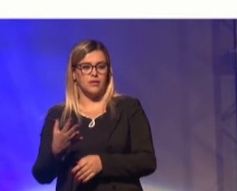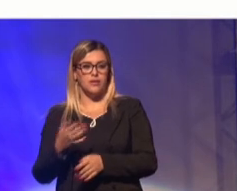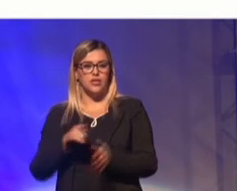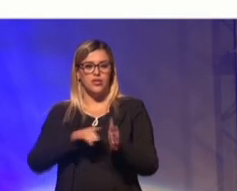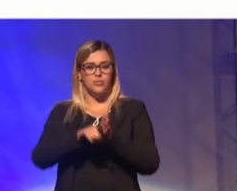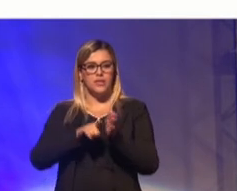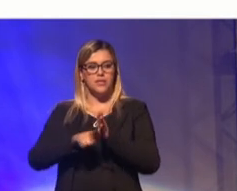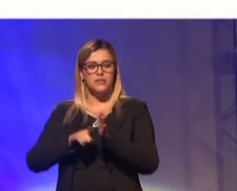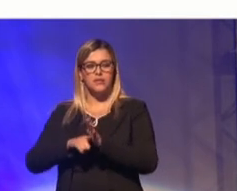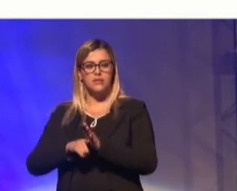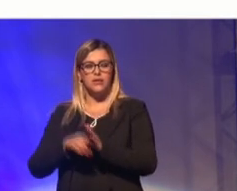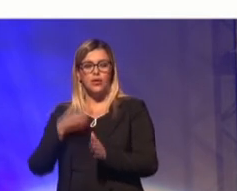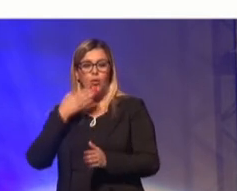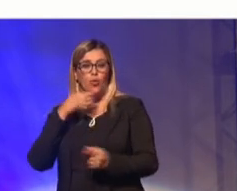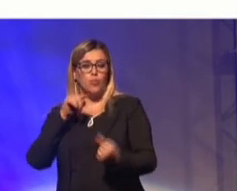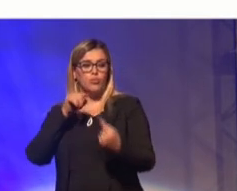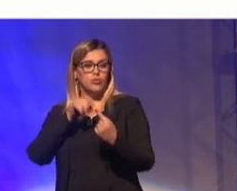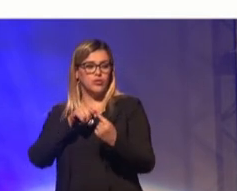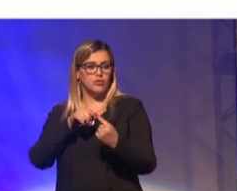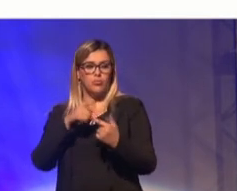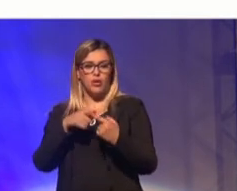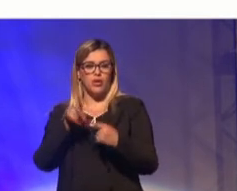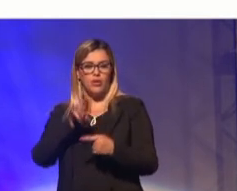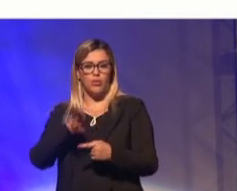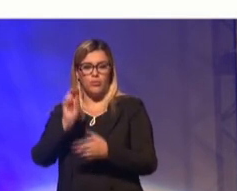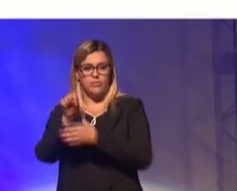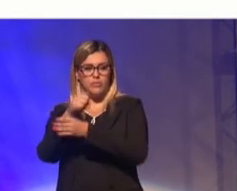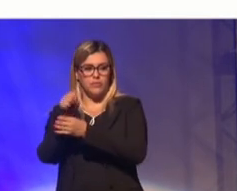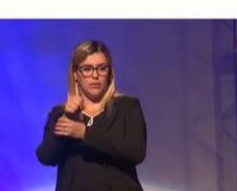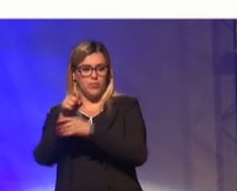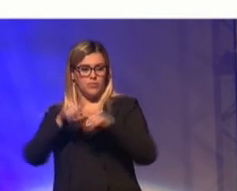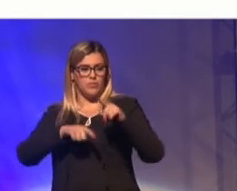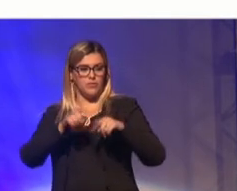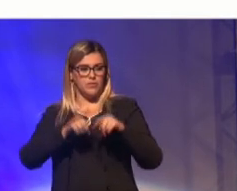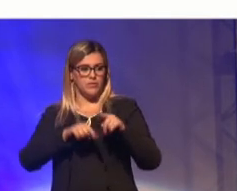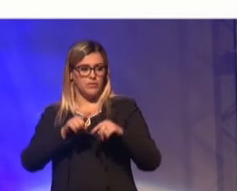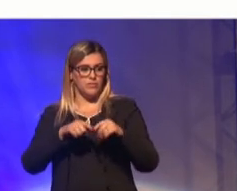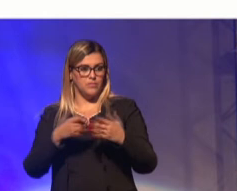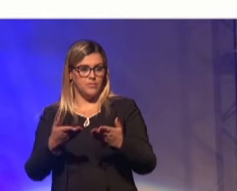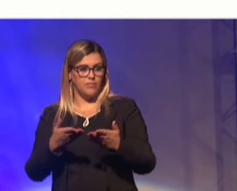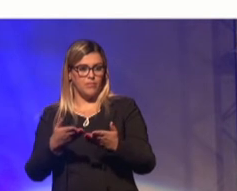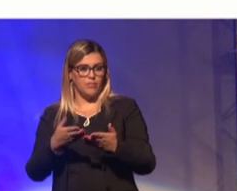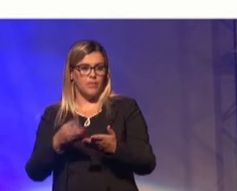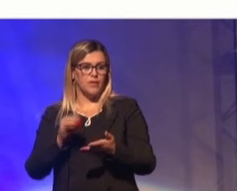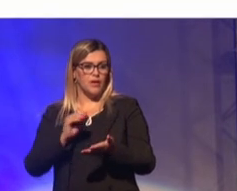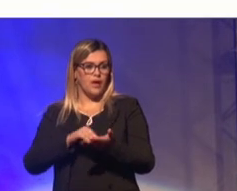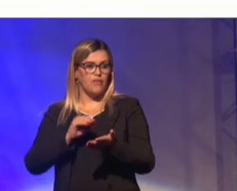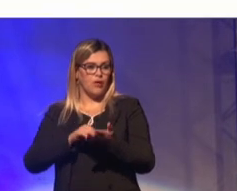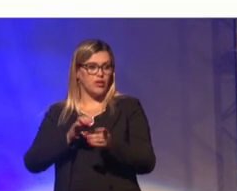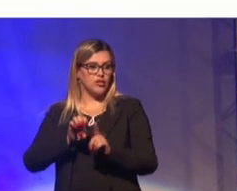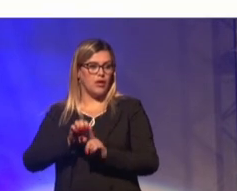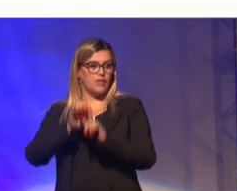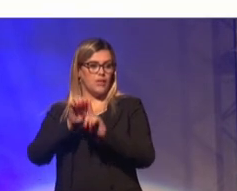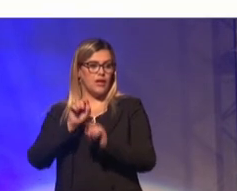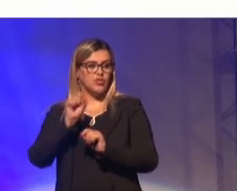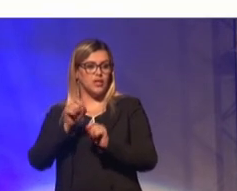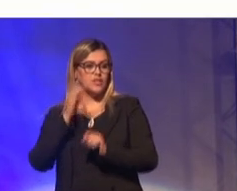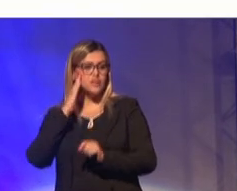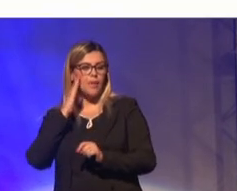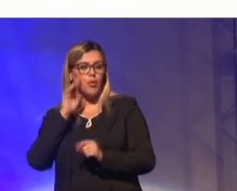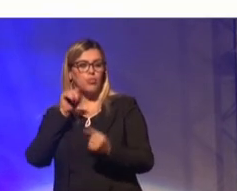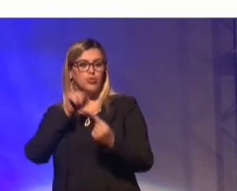publicações mostrando os motivos para não uso. E olha só, o principal, a falta de evidência clínica,